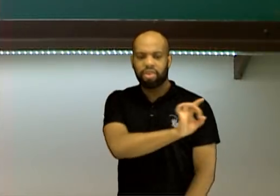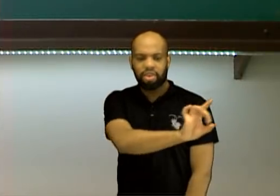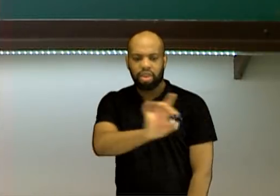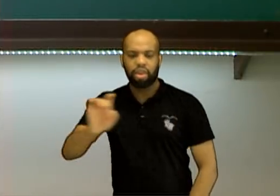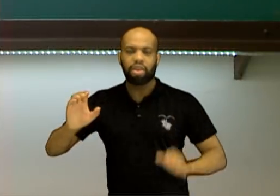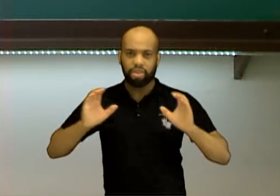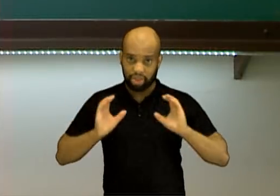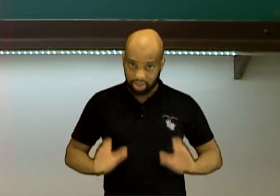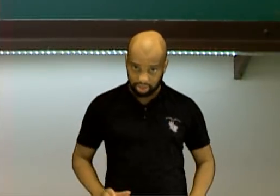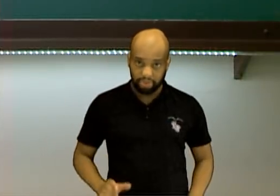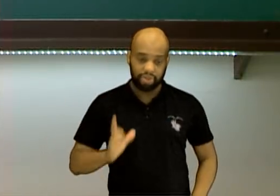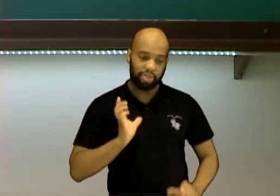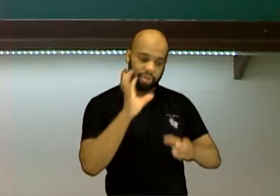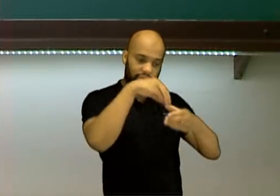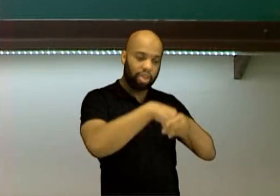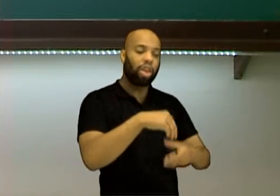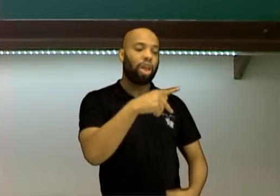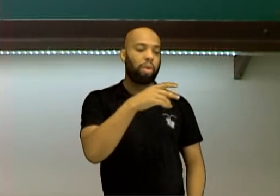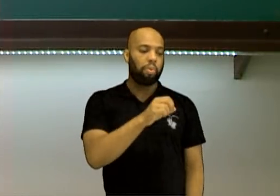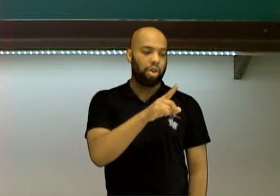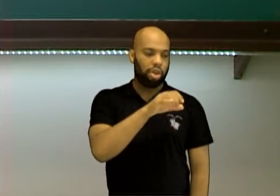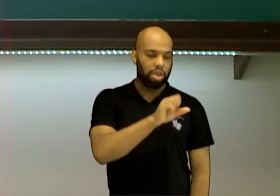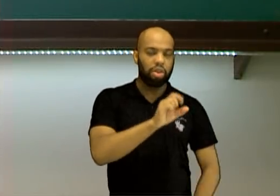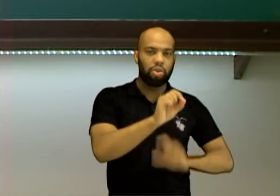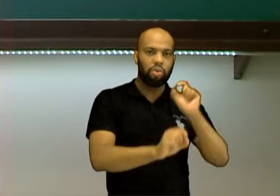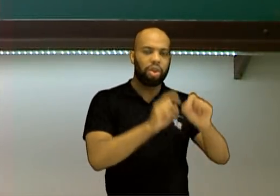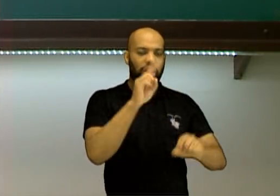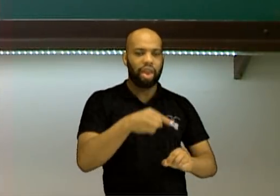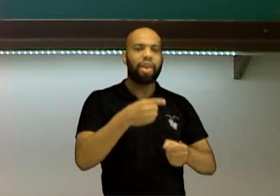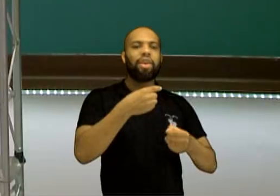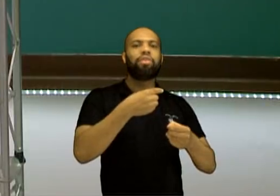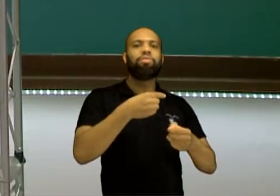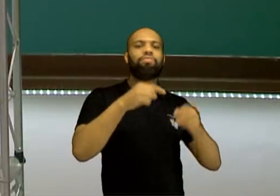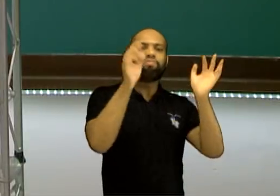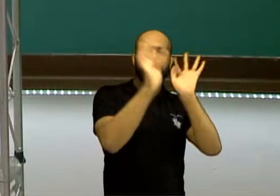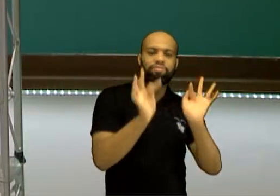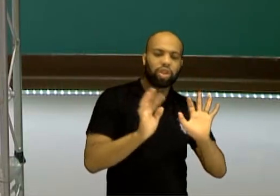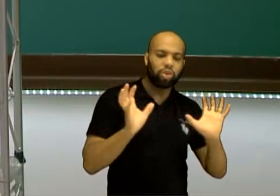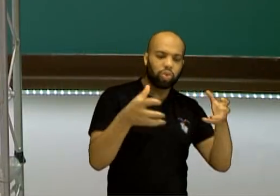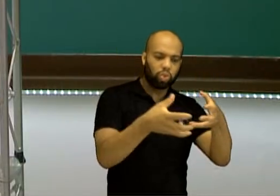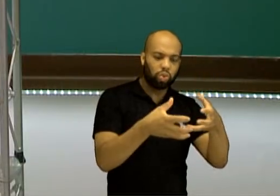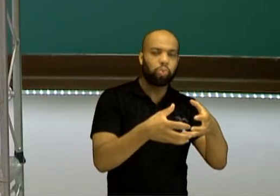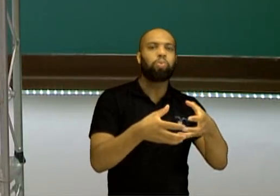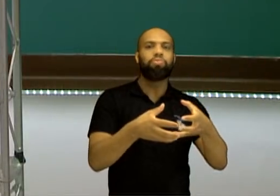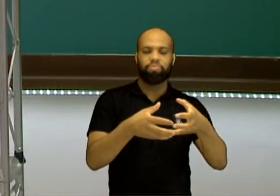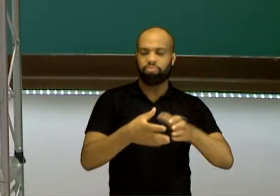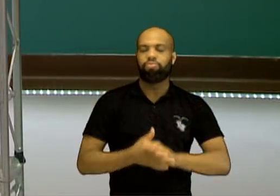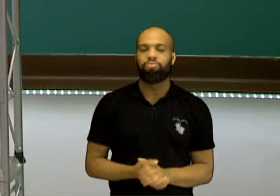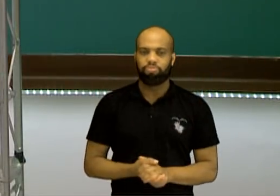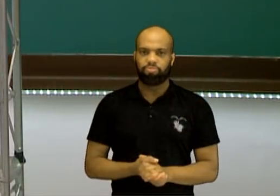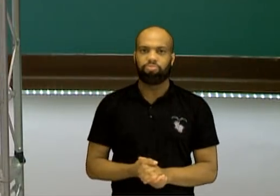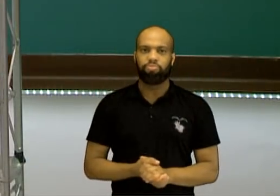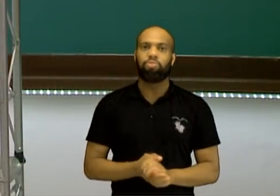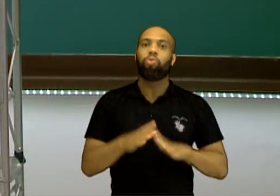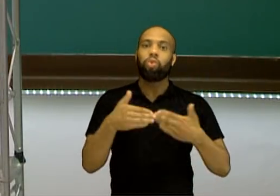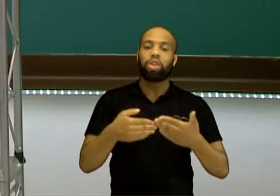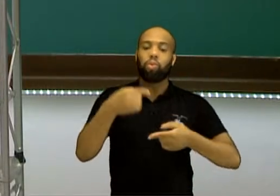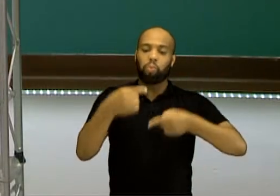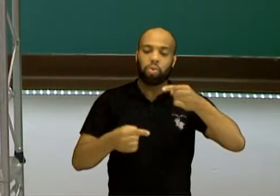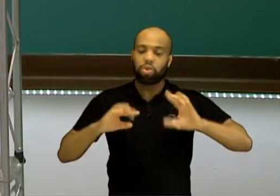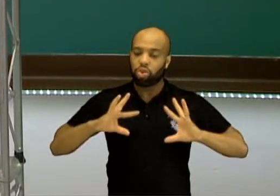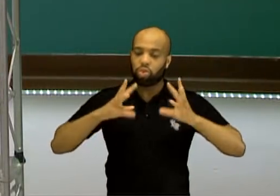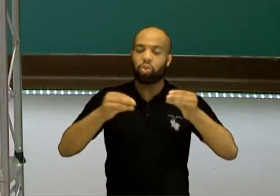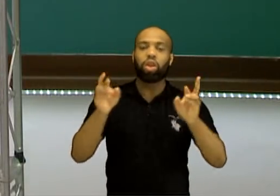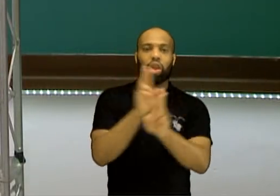e nas cidades-estado ou polis com a felicidade coletiva. A política tem esse papel. Enfim, a política é tudo que se relaciona à busca